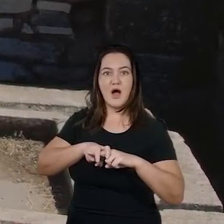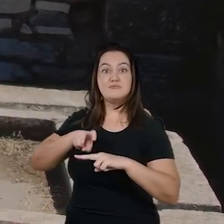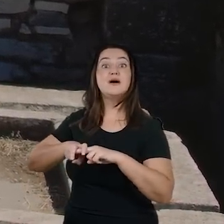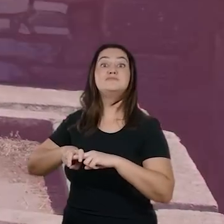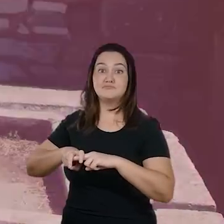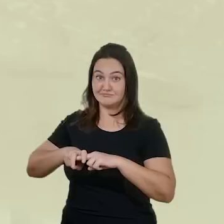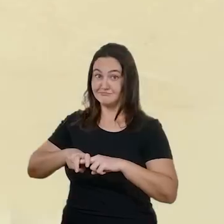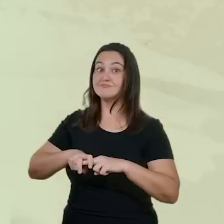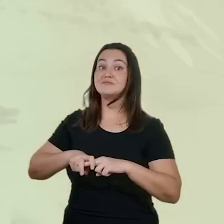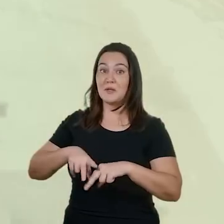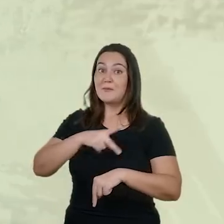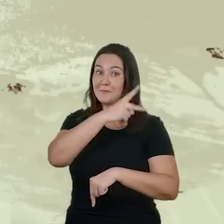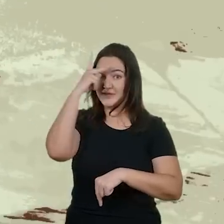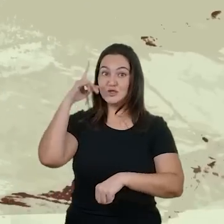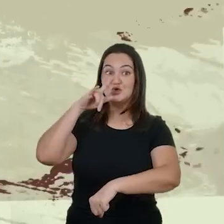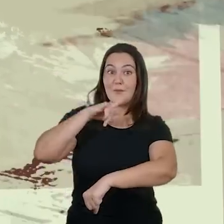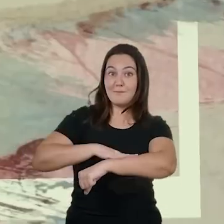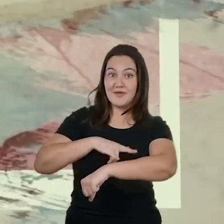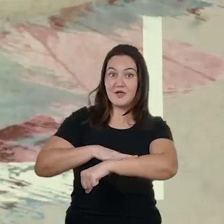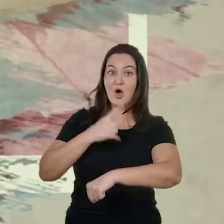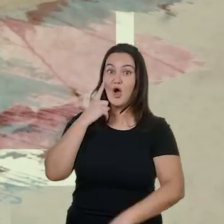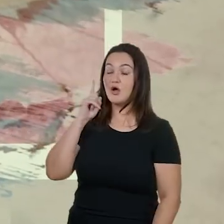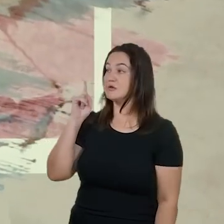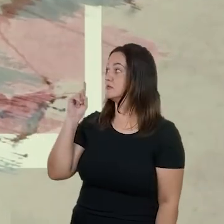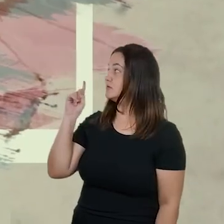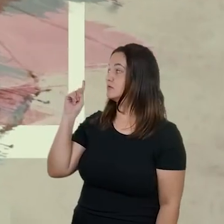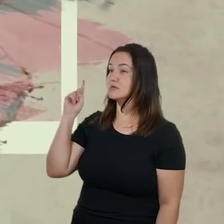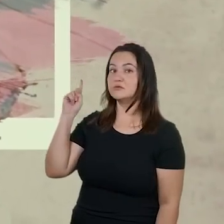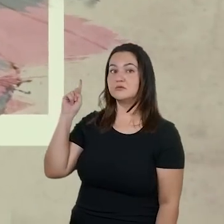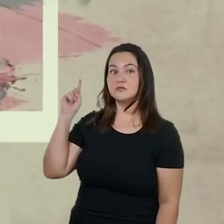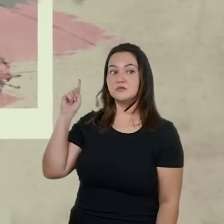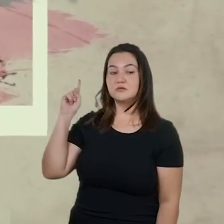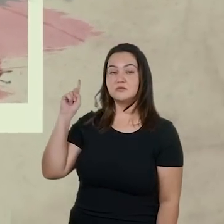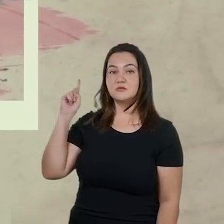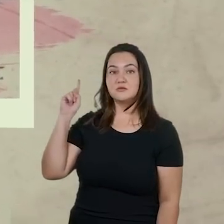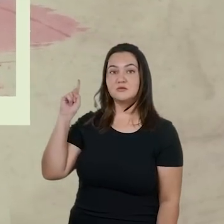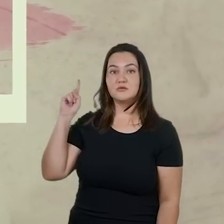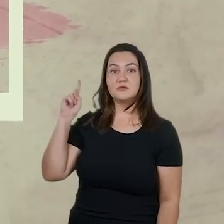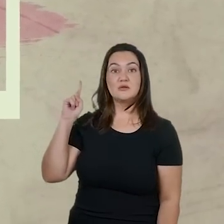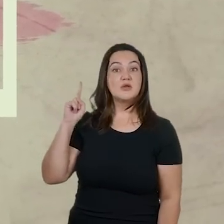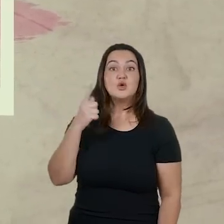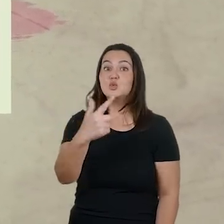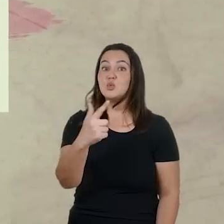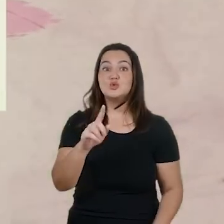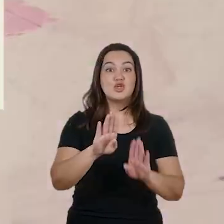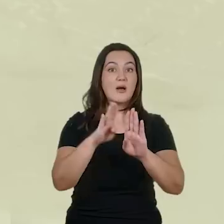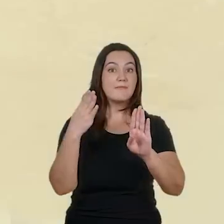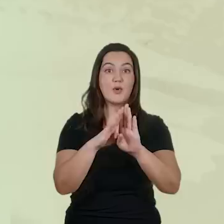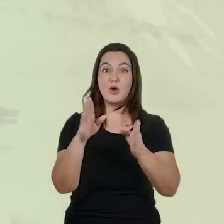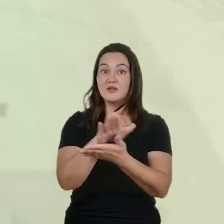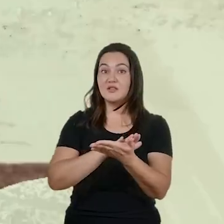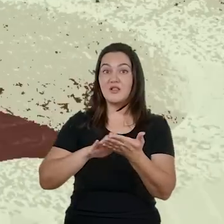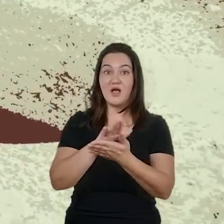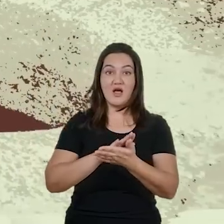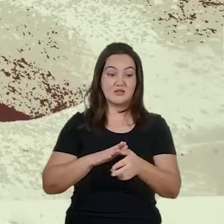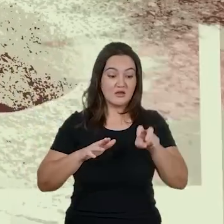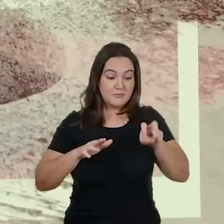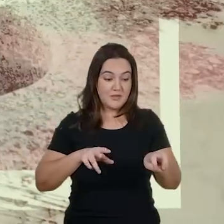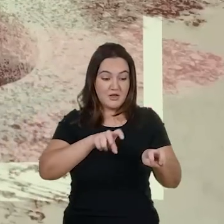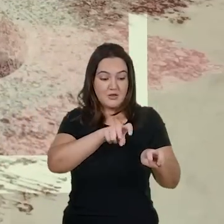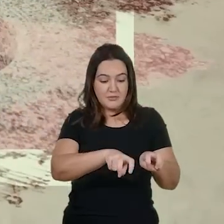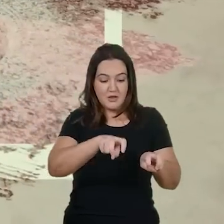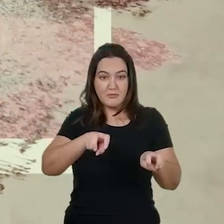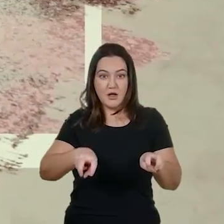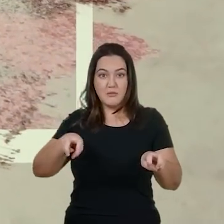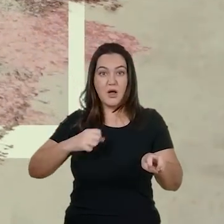as pessoas que iam usar o vaso sanitário sentavam uma do lado da outra. Isto já choca